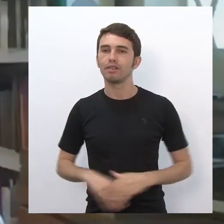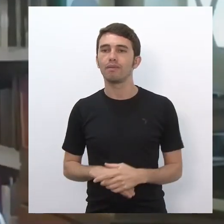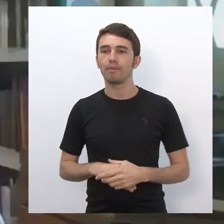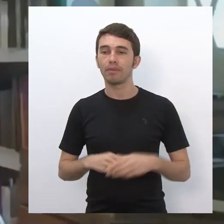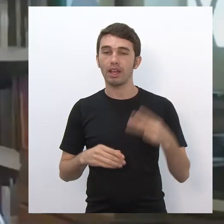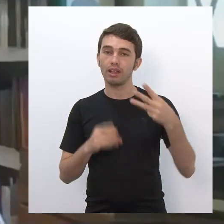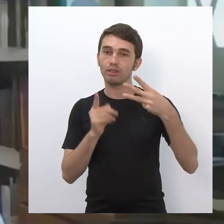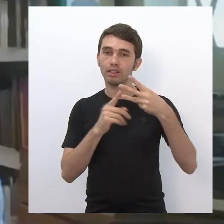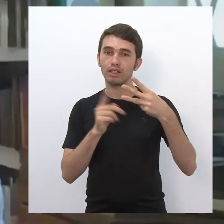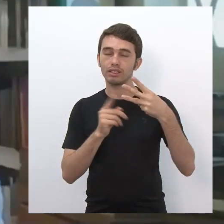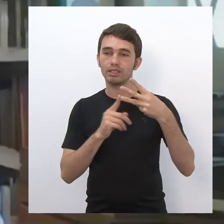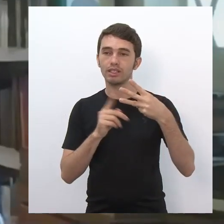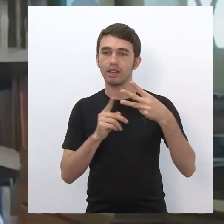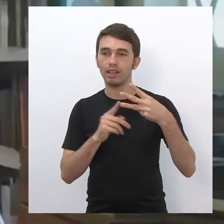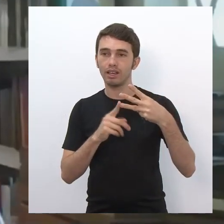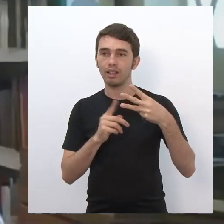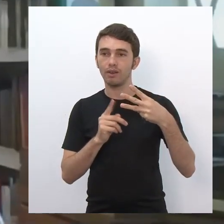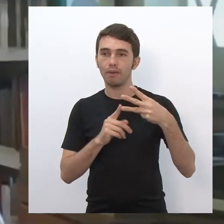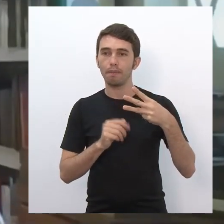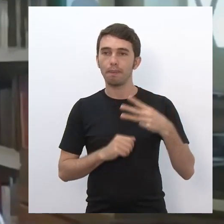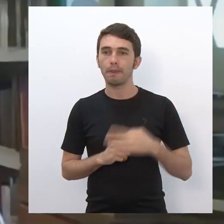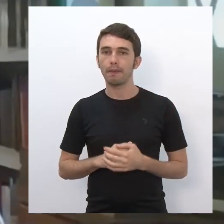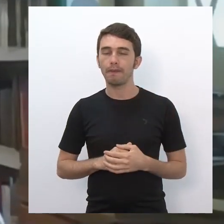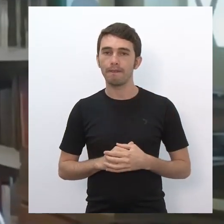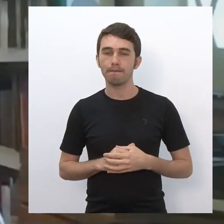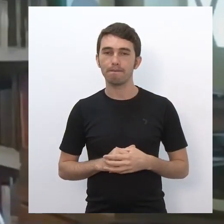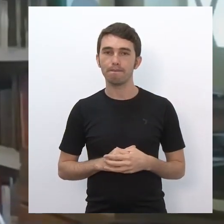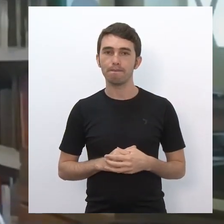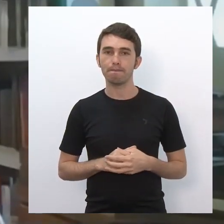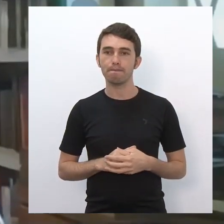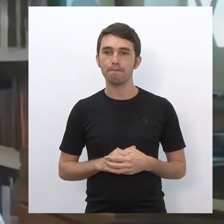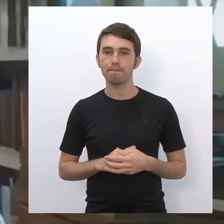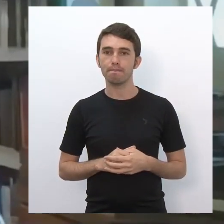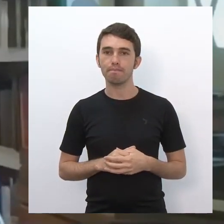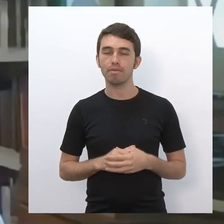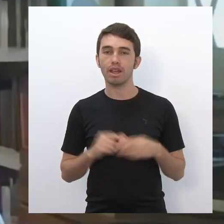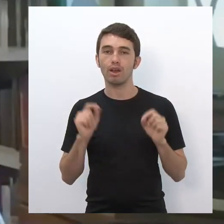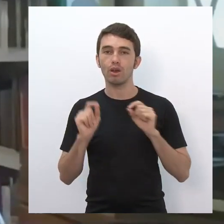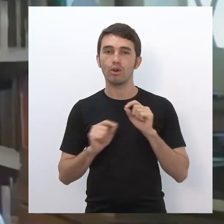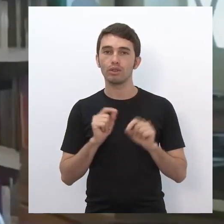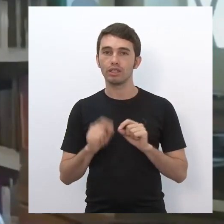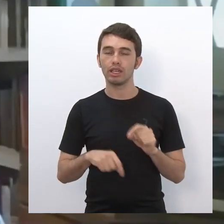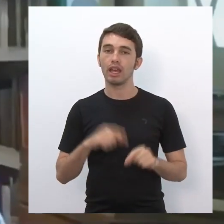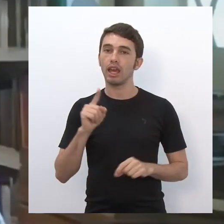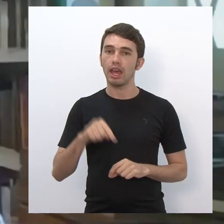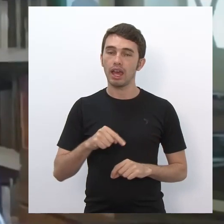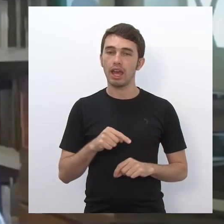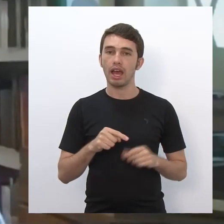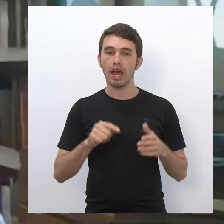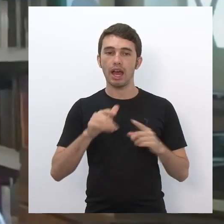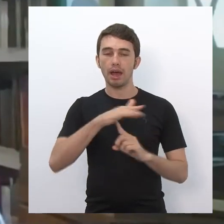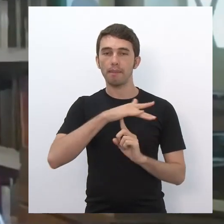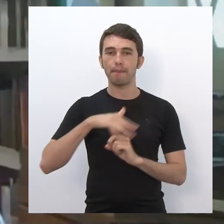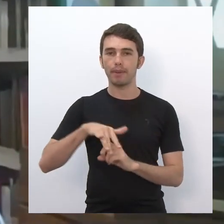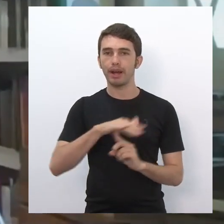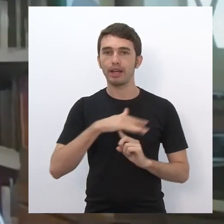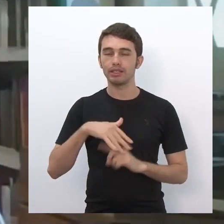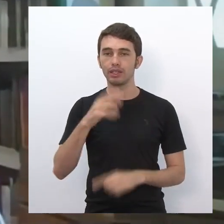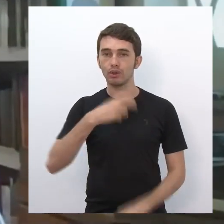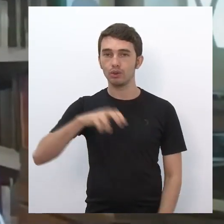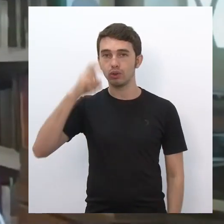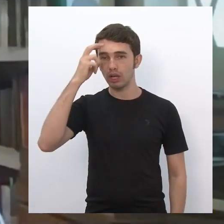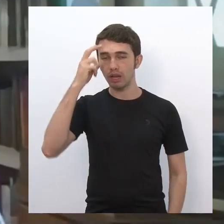O terceiro grande eixo da biblioteca pública é o que nós chamamos da praça cultural. A biblioteca tem